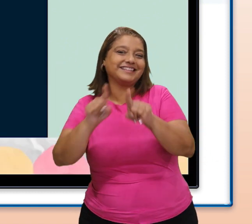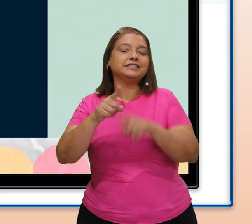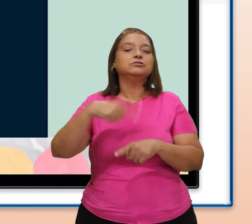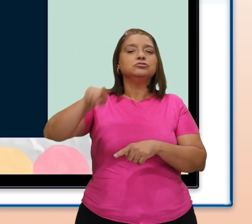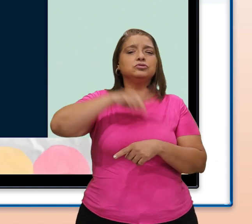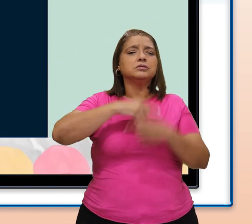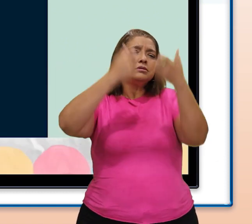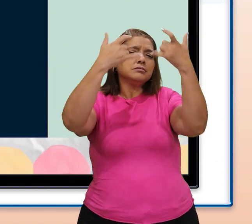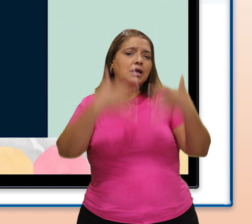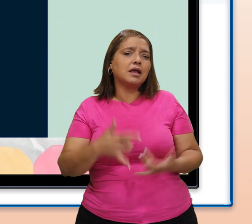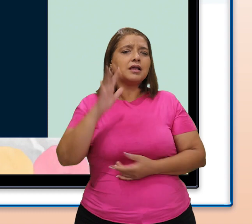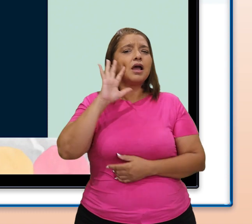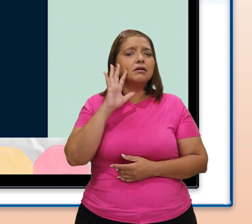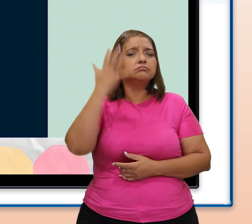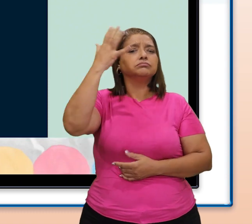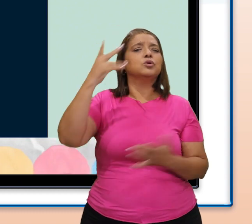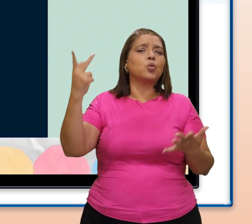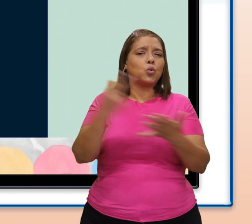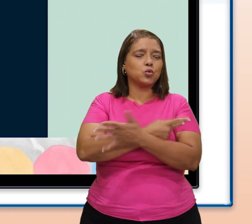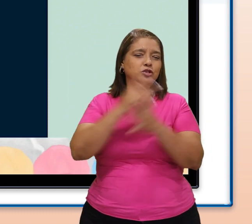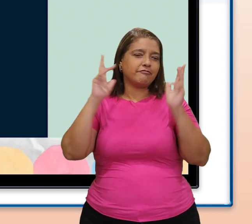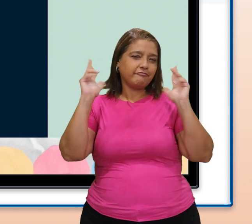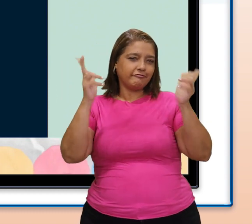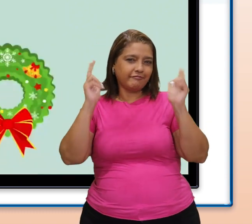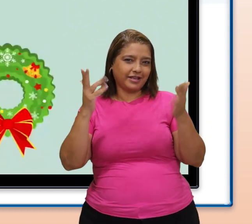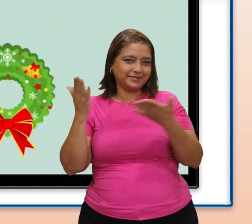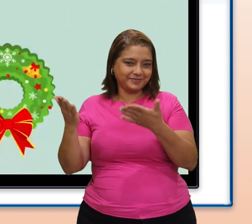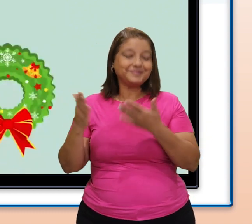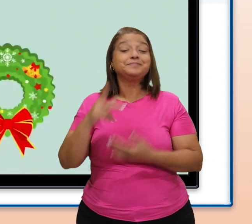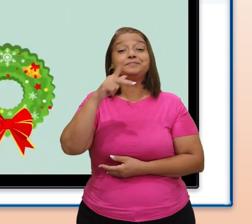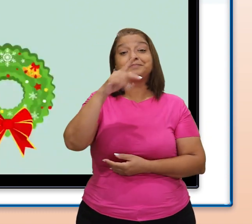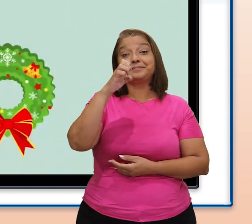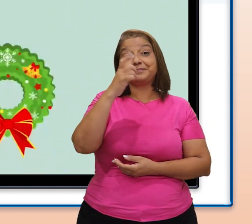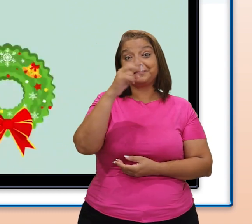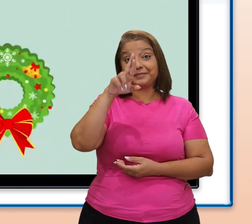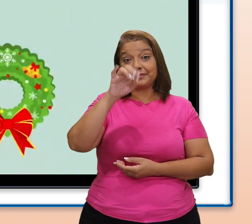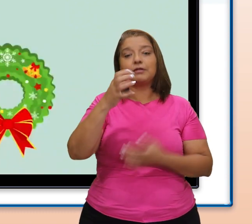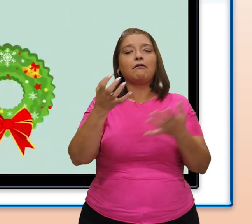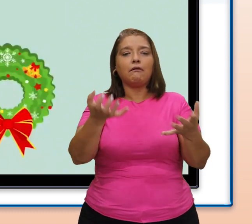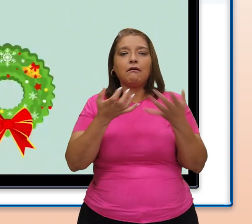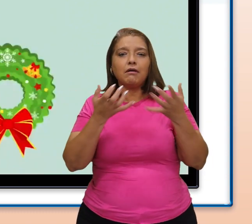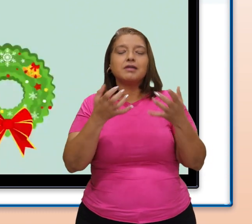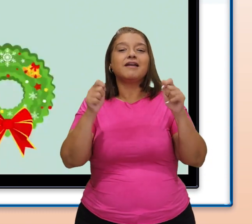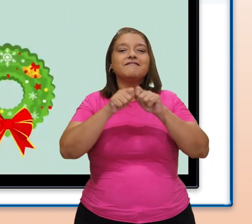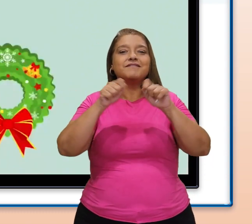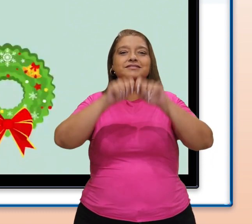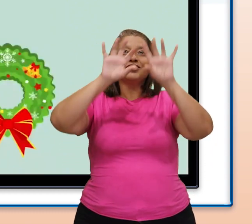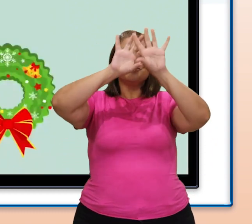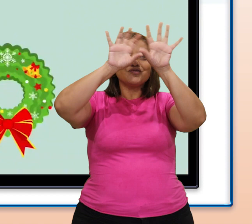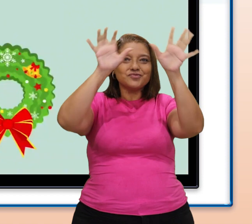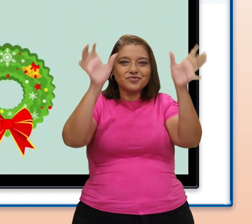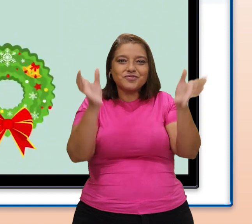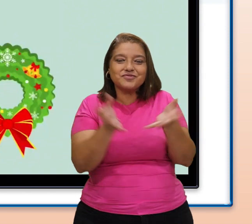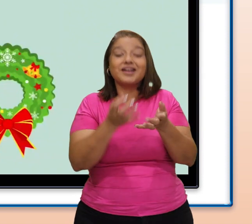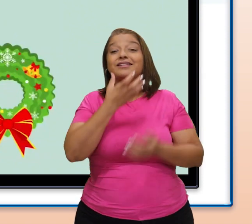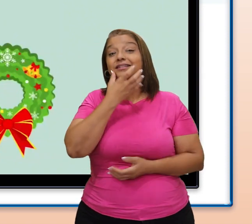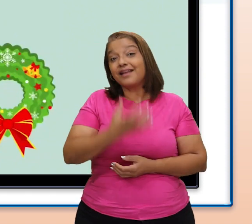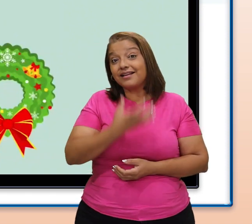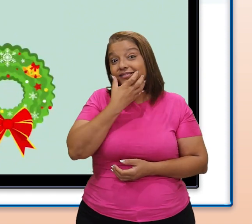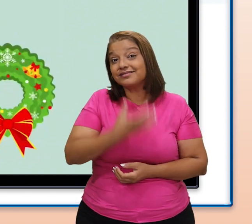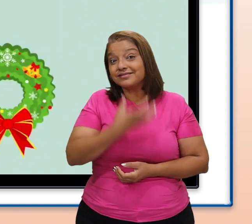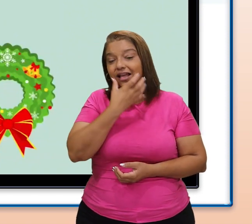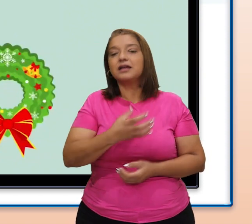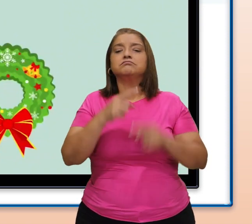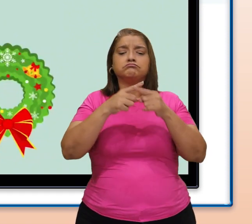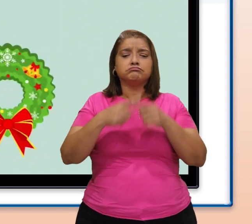Vamos falar de uma situação festiva. Pedro quer fazer uma guirlanda de Natal